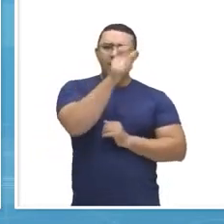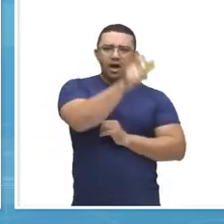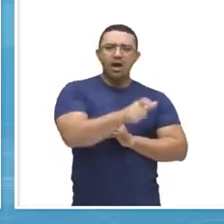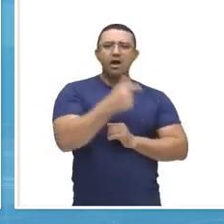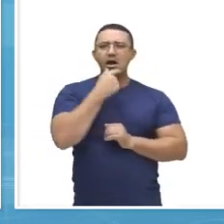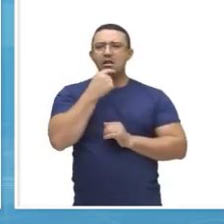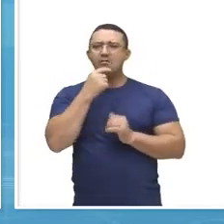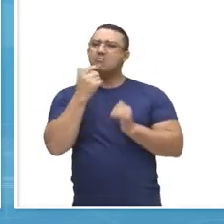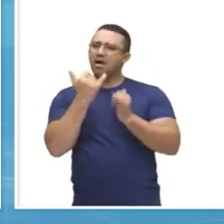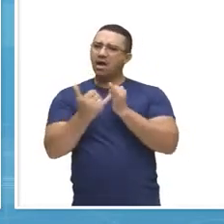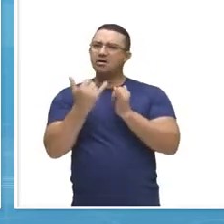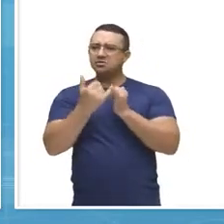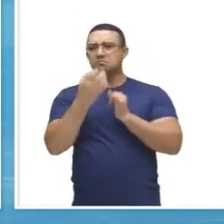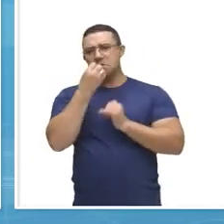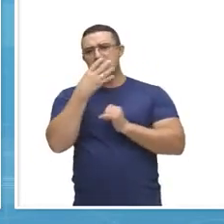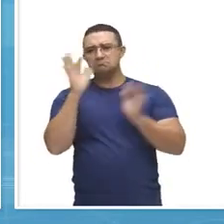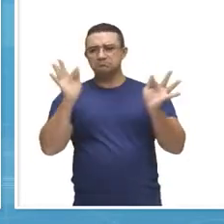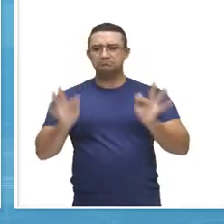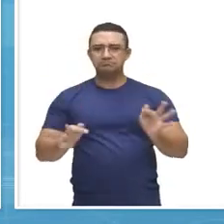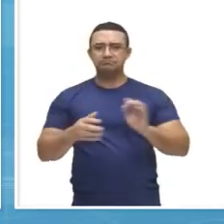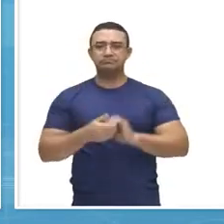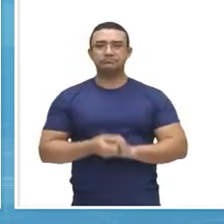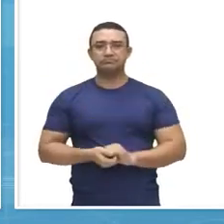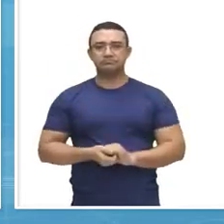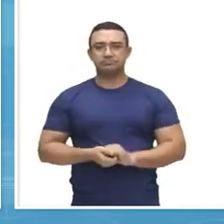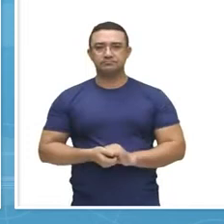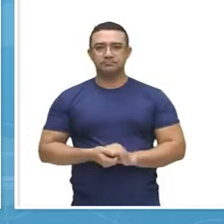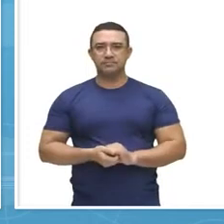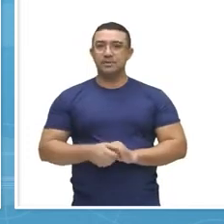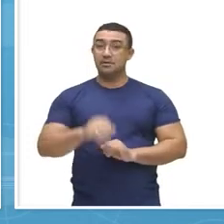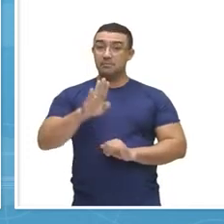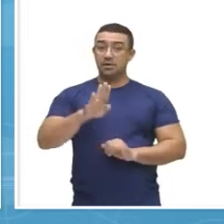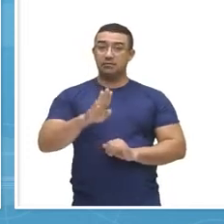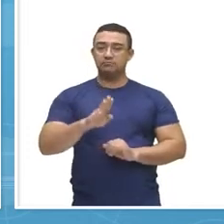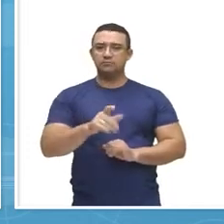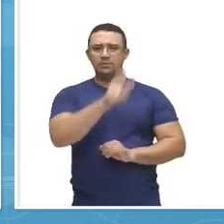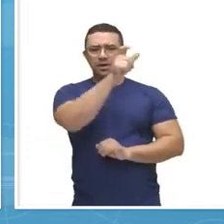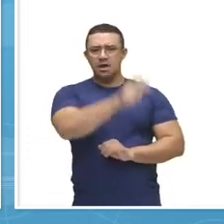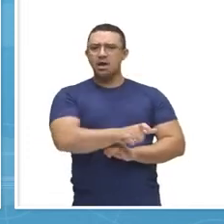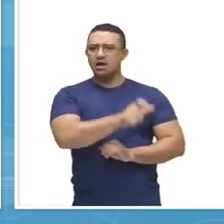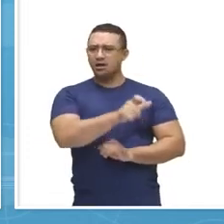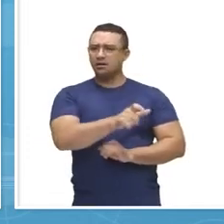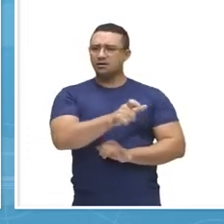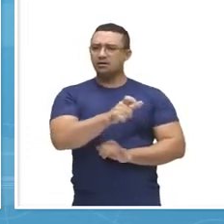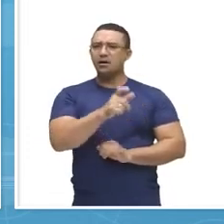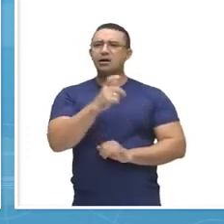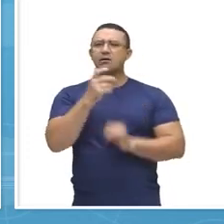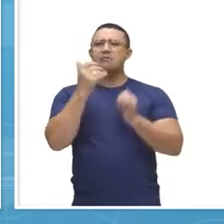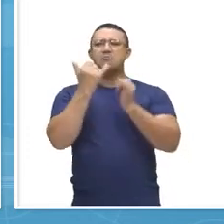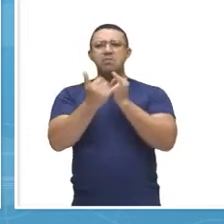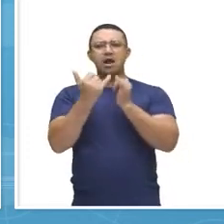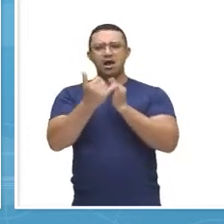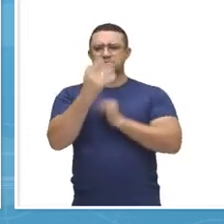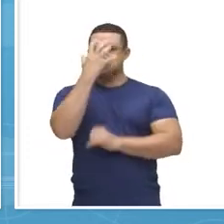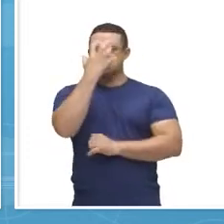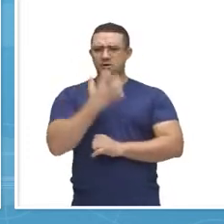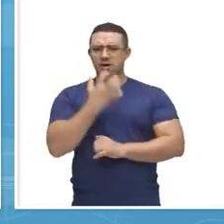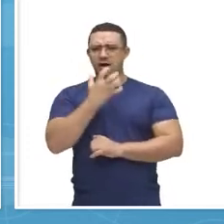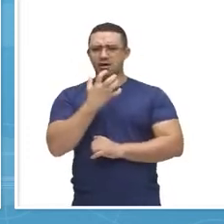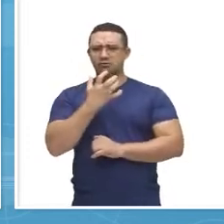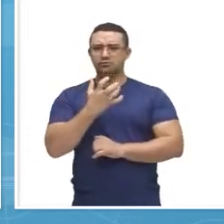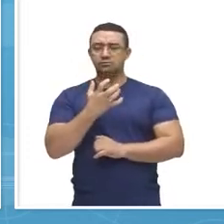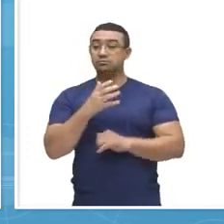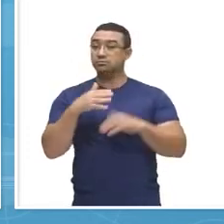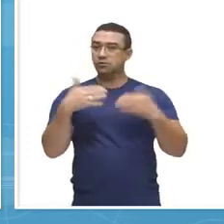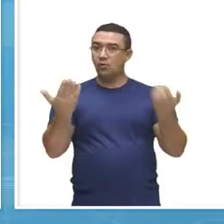amazed. Or he looks upset. Ele parece zangado, né? Bravo, preocupado, enfim, irritado. Qual